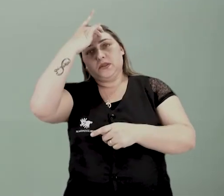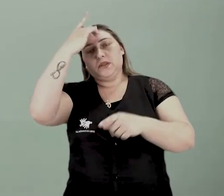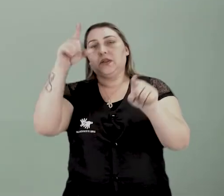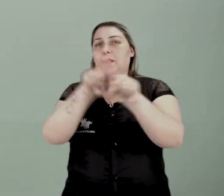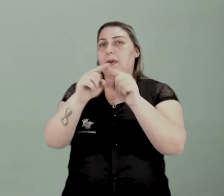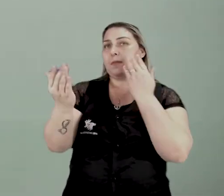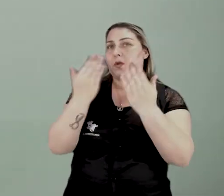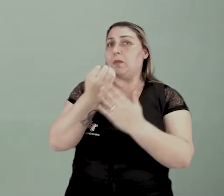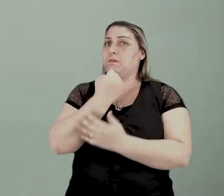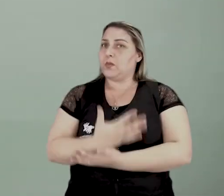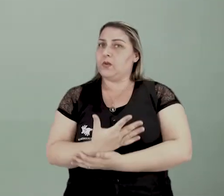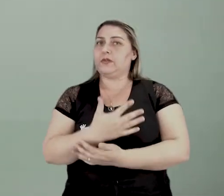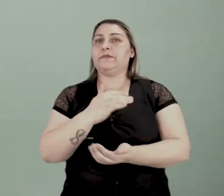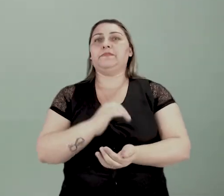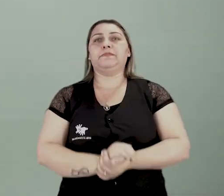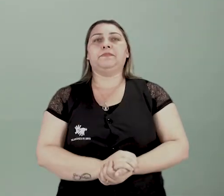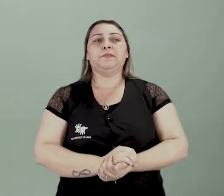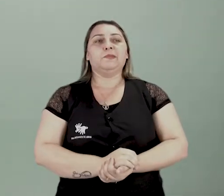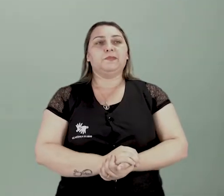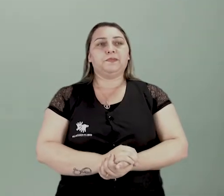mental e psicológica.